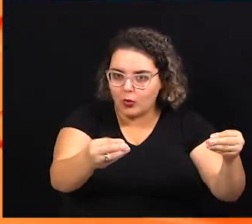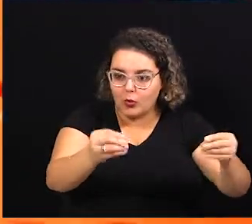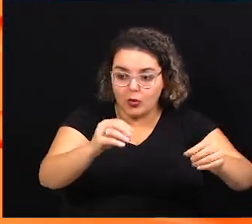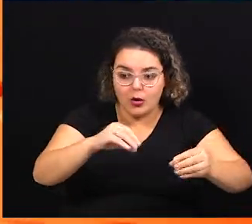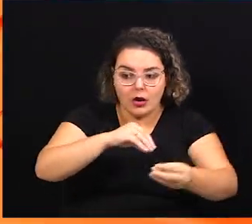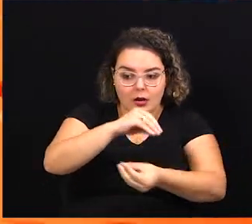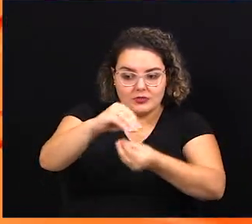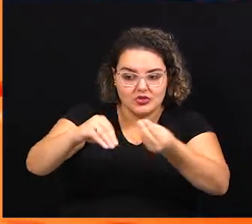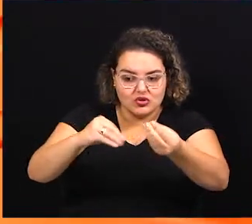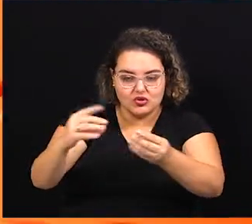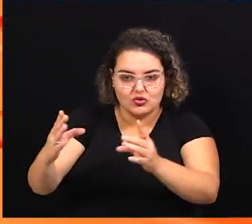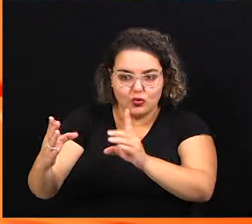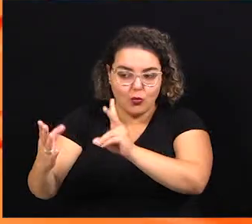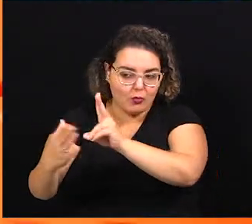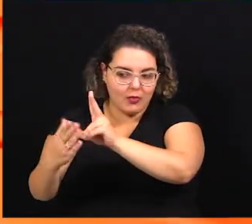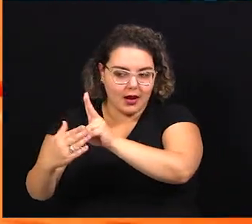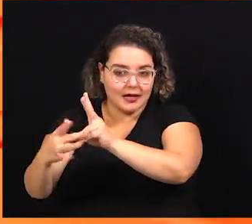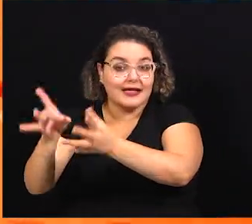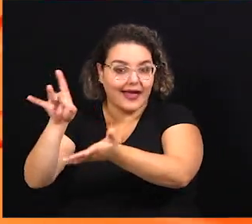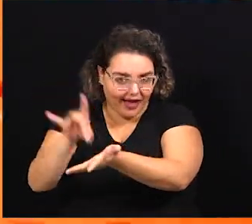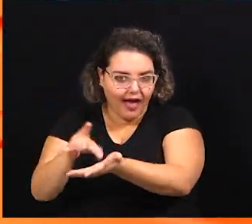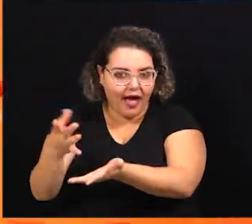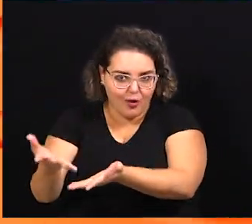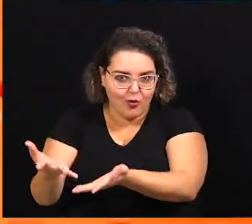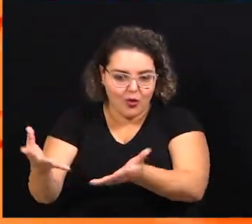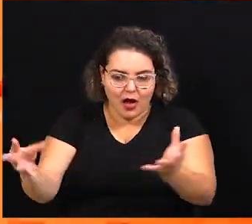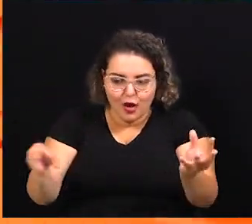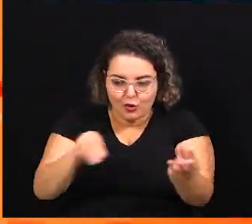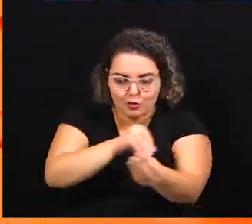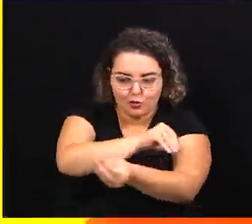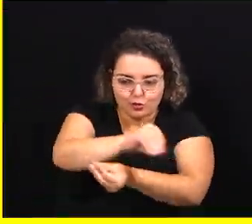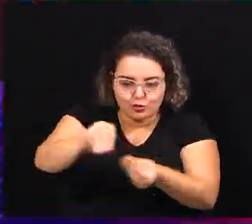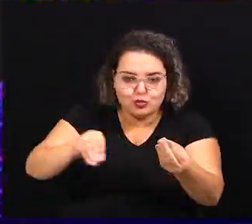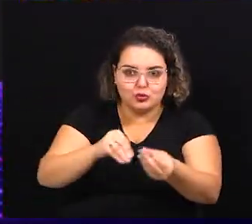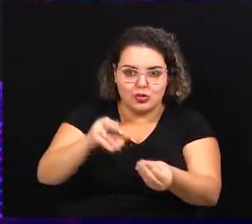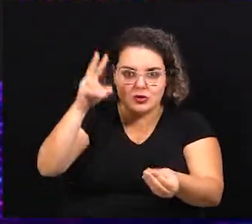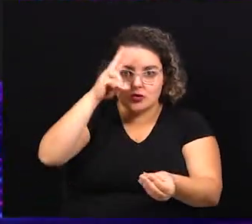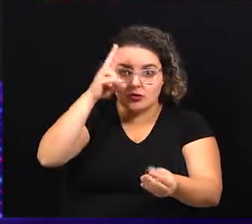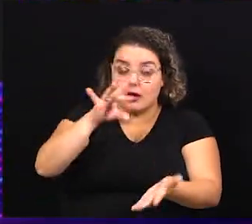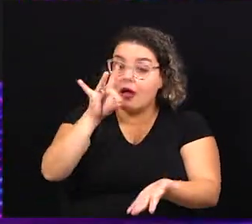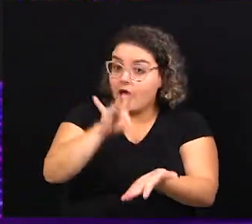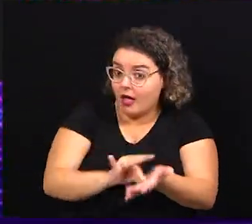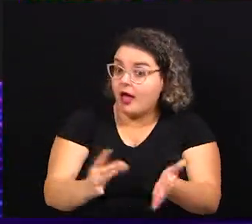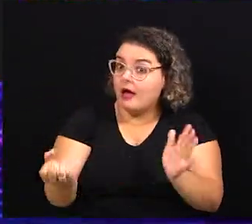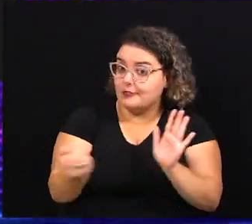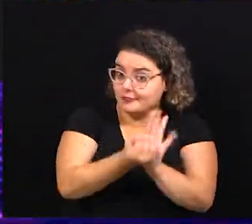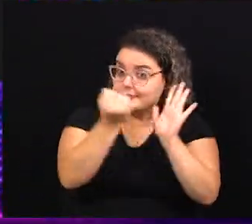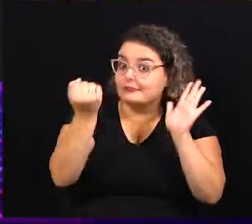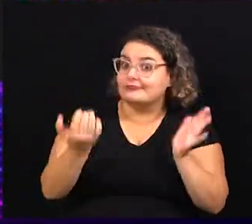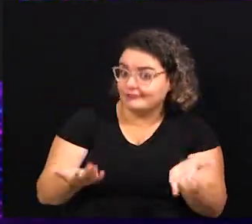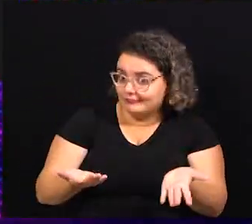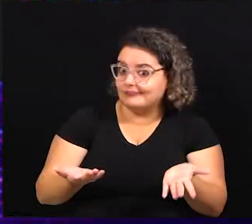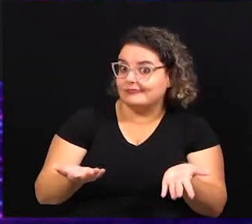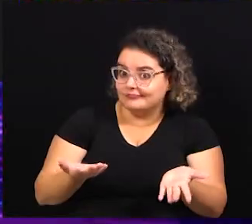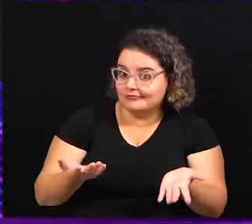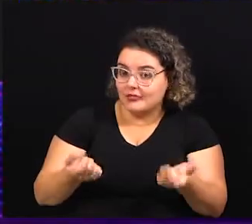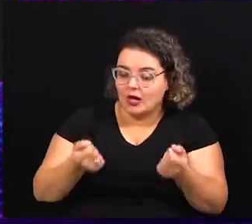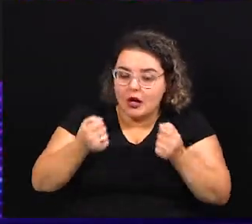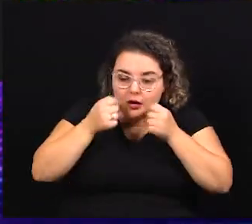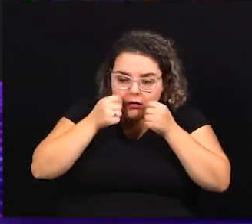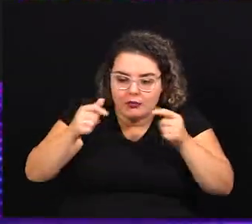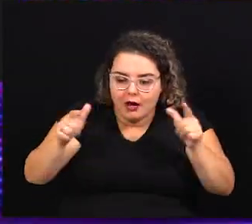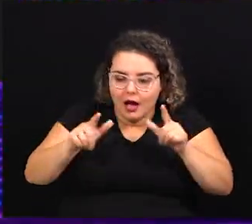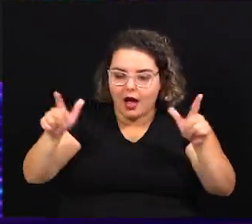uma mitologia, brinco, criando uma mitologia nova, e dentro disso começo a encaixar fatos históricos reais. Então isso eu acho que eu